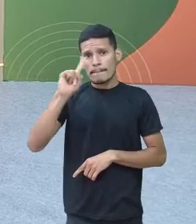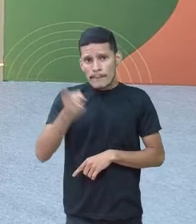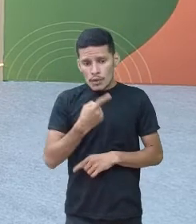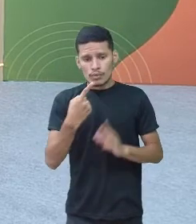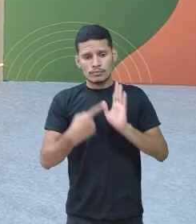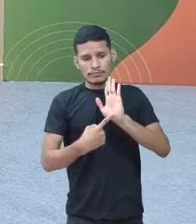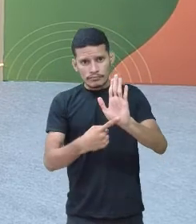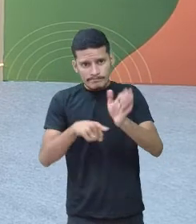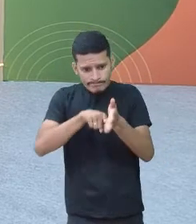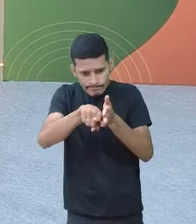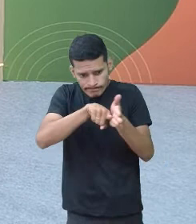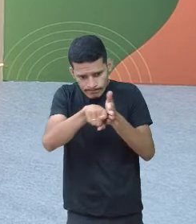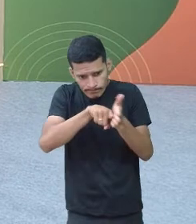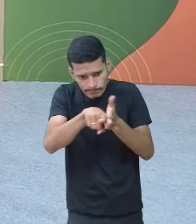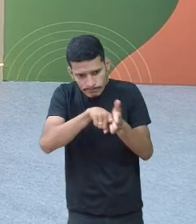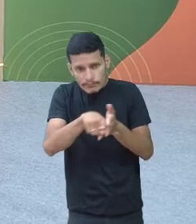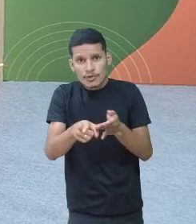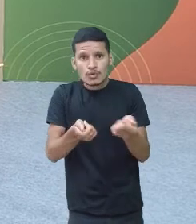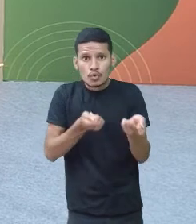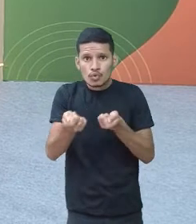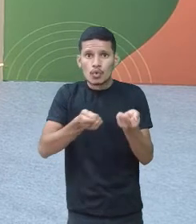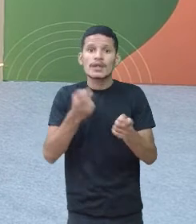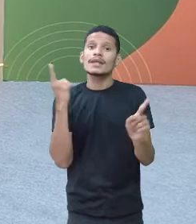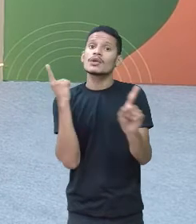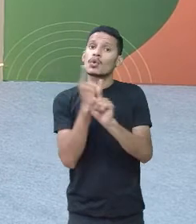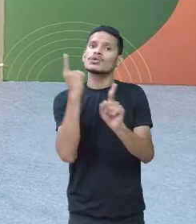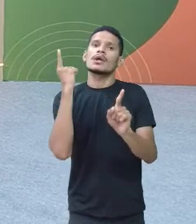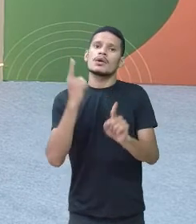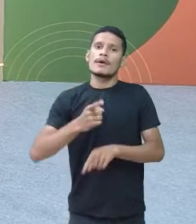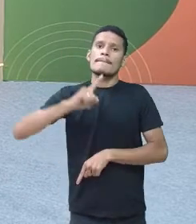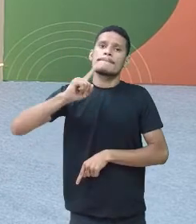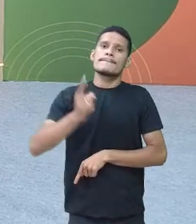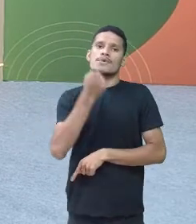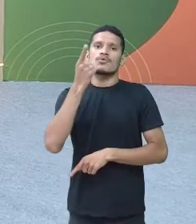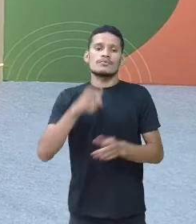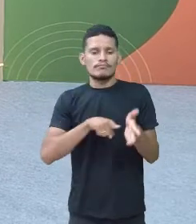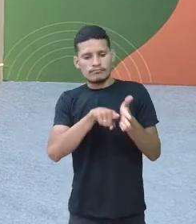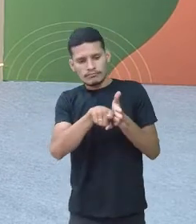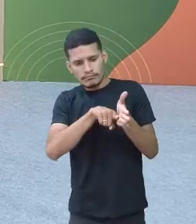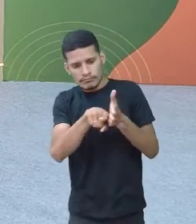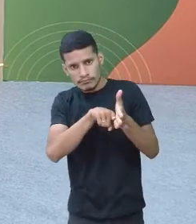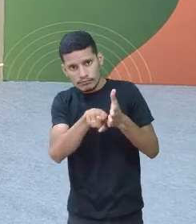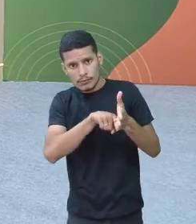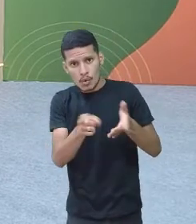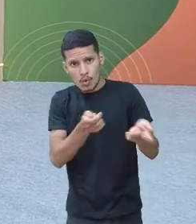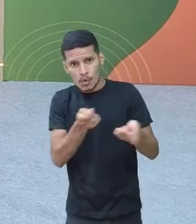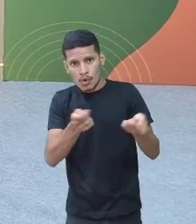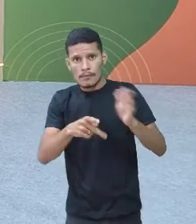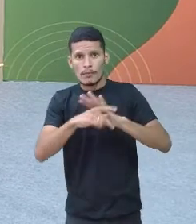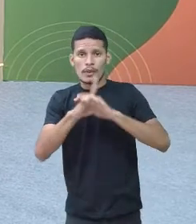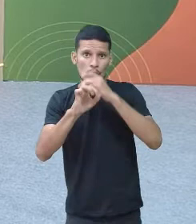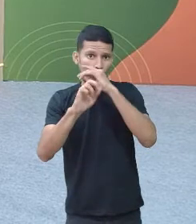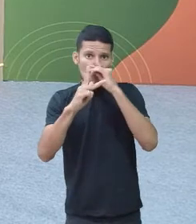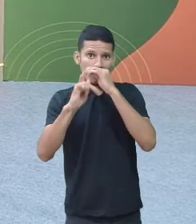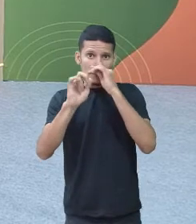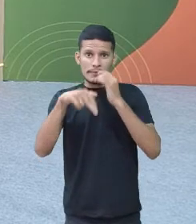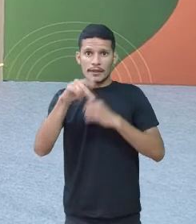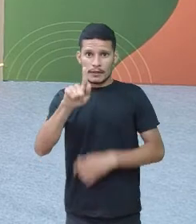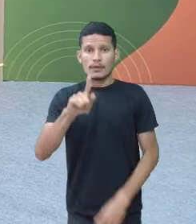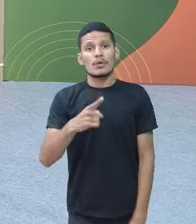amostras de controle, eles encontraram mais de 1.000 amostras de controle de doping. Ou seja, o que era que